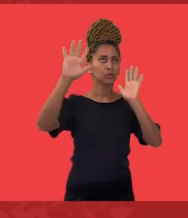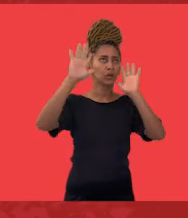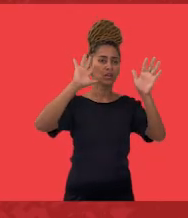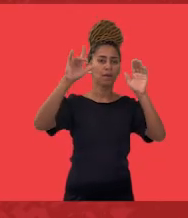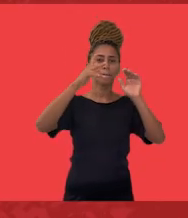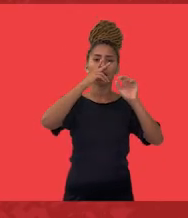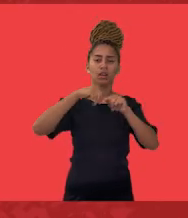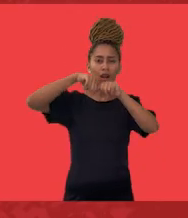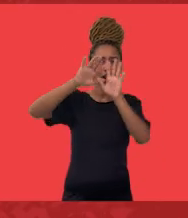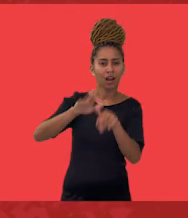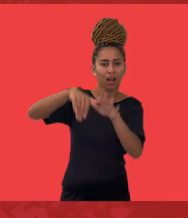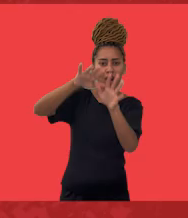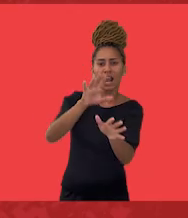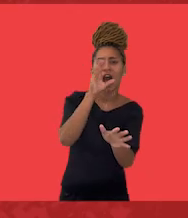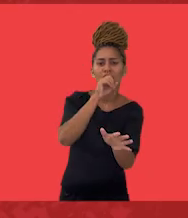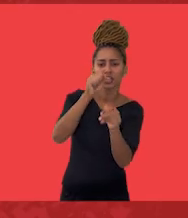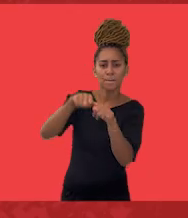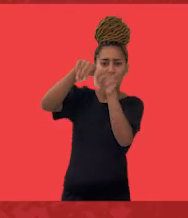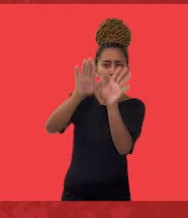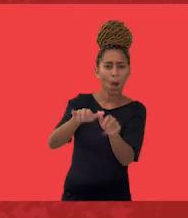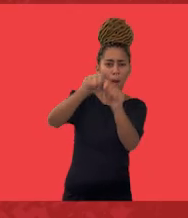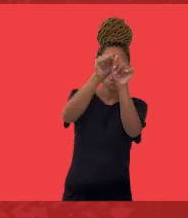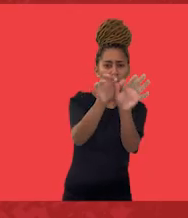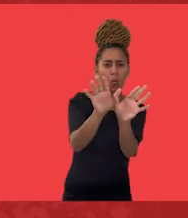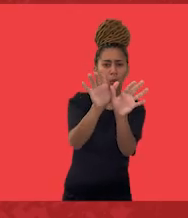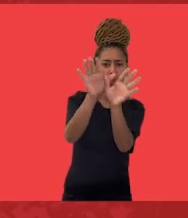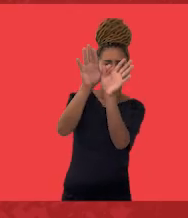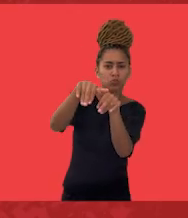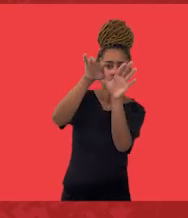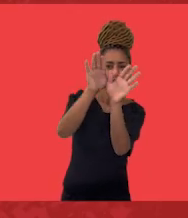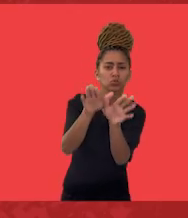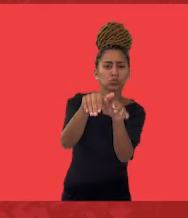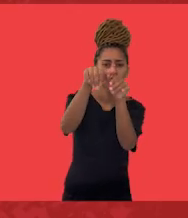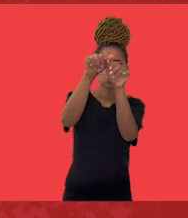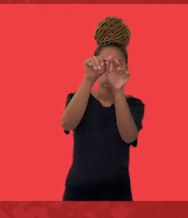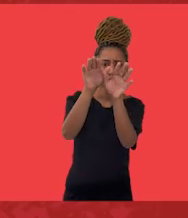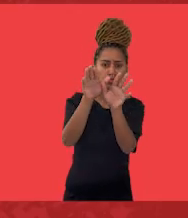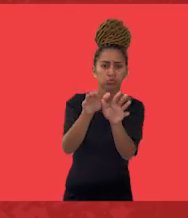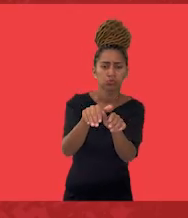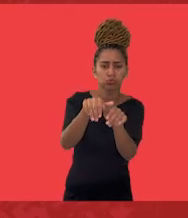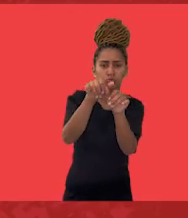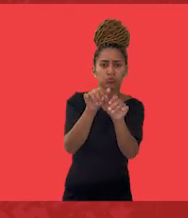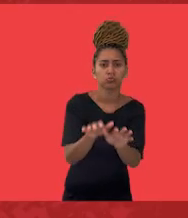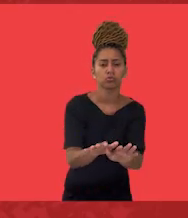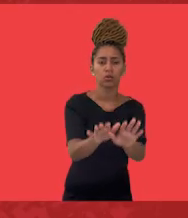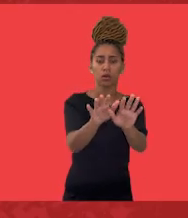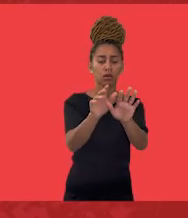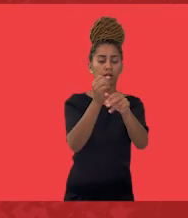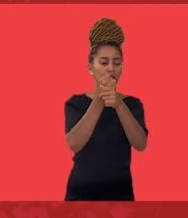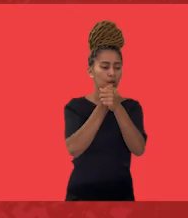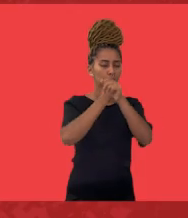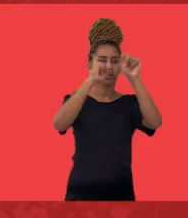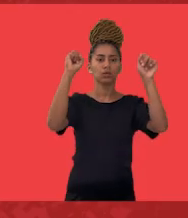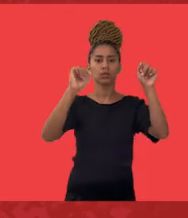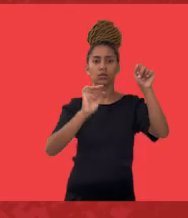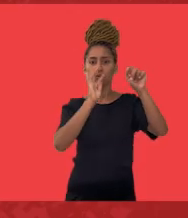cama. Comprei, veja lá, um sapato vermelho, de bico fino. Beijei um